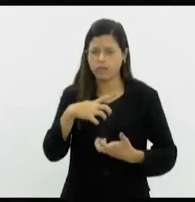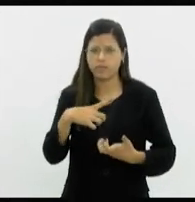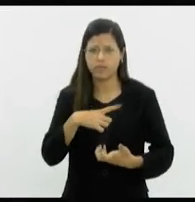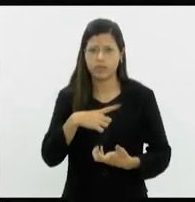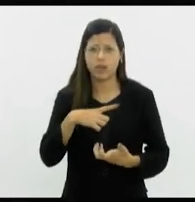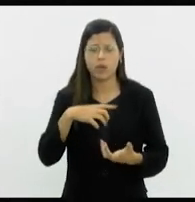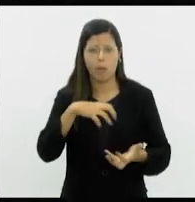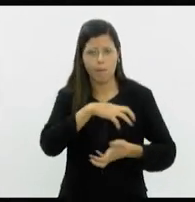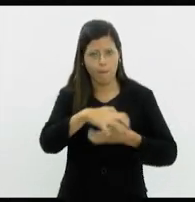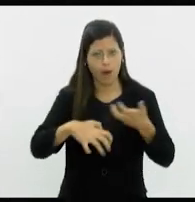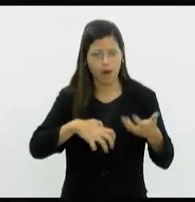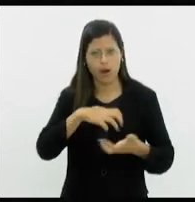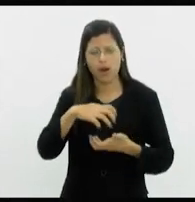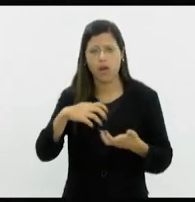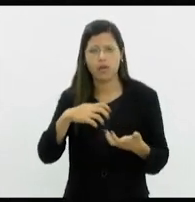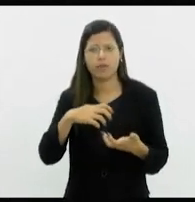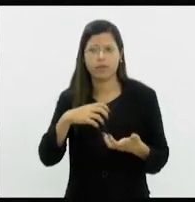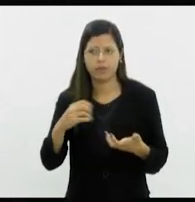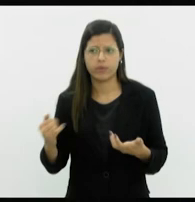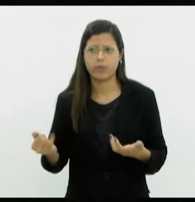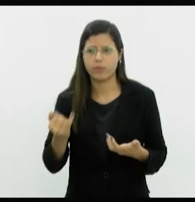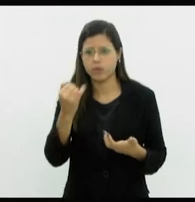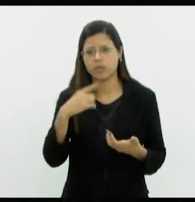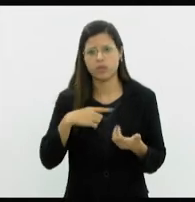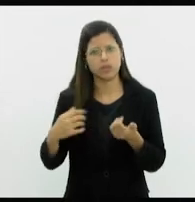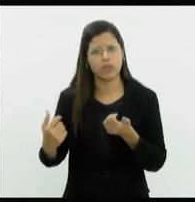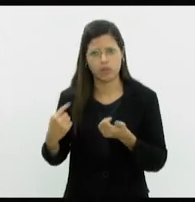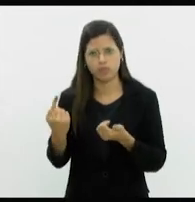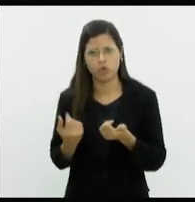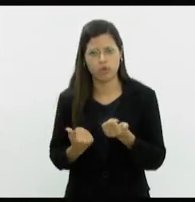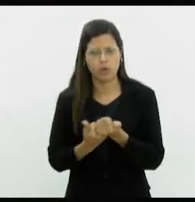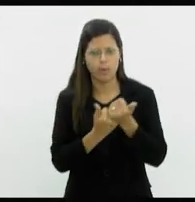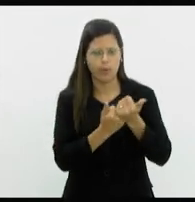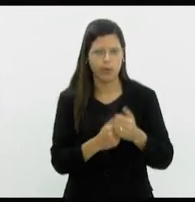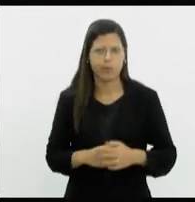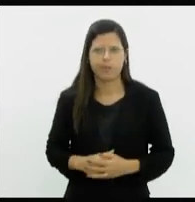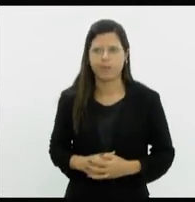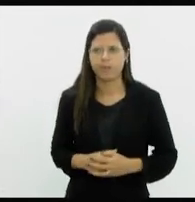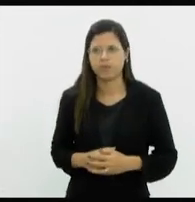greve importante que tem o nosso apoio. Estivemos